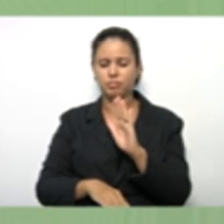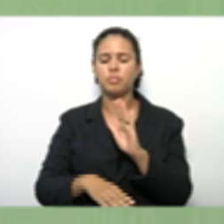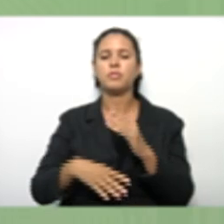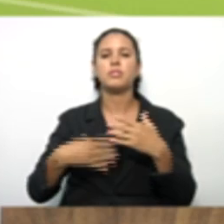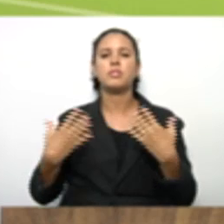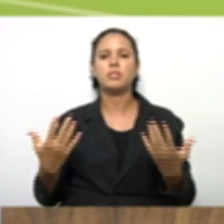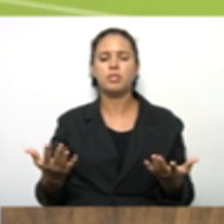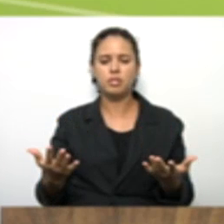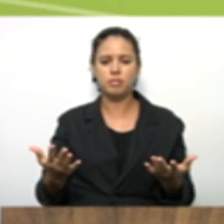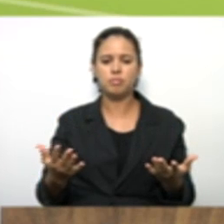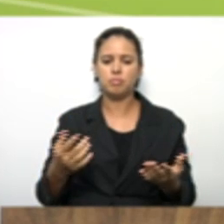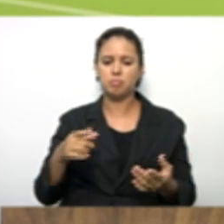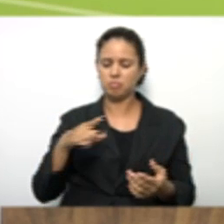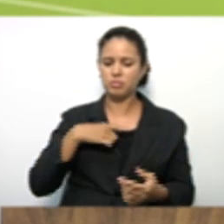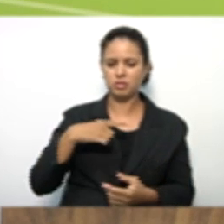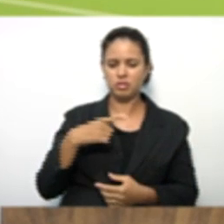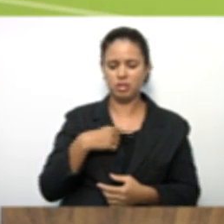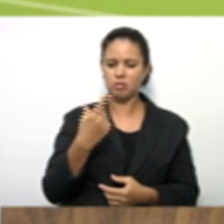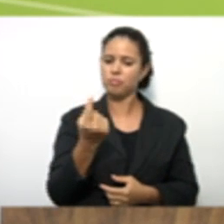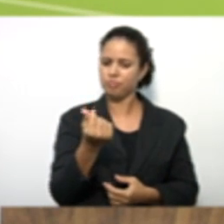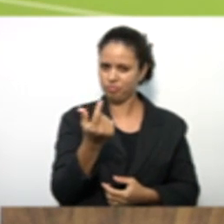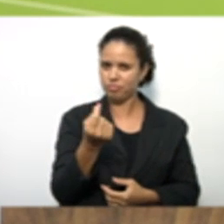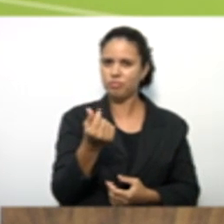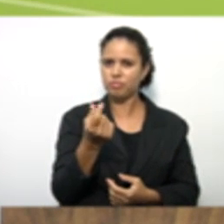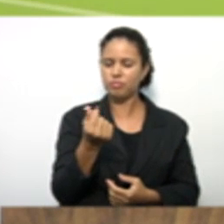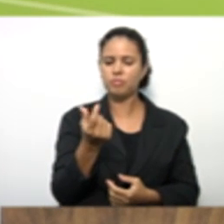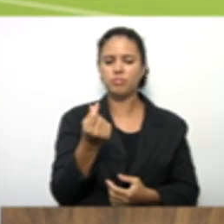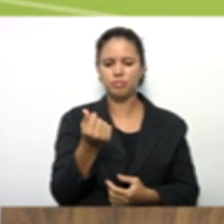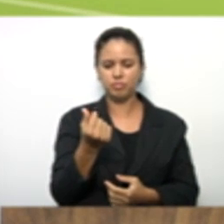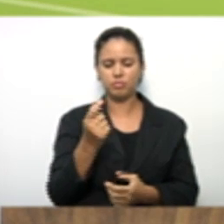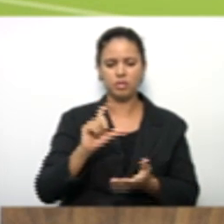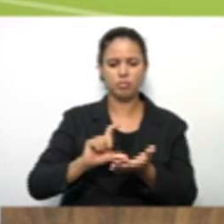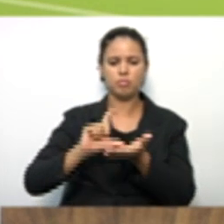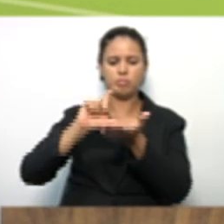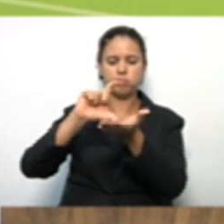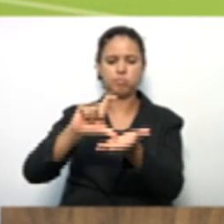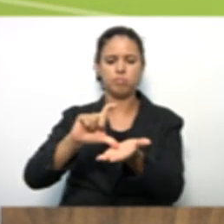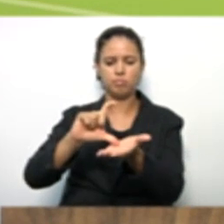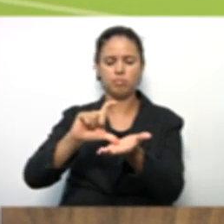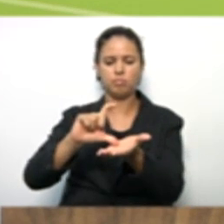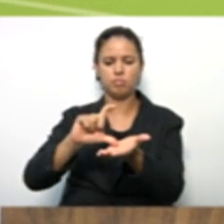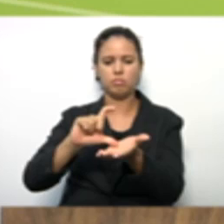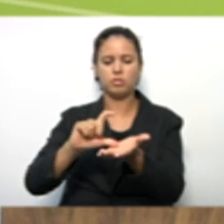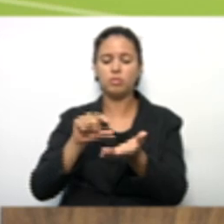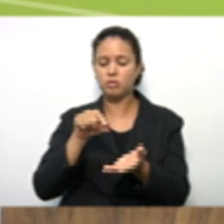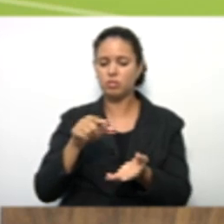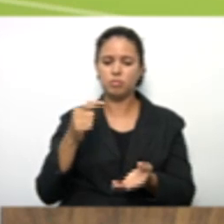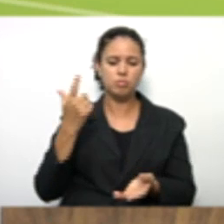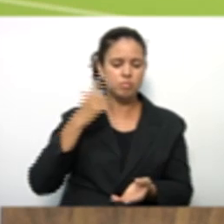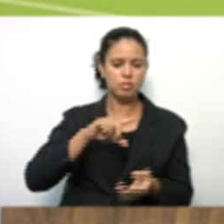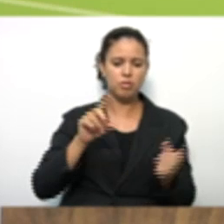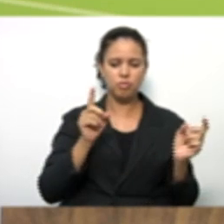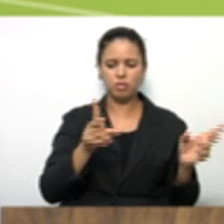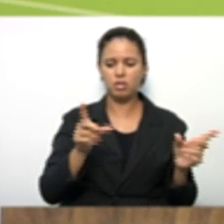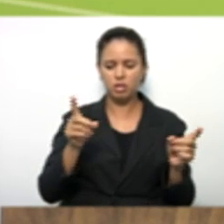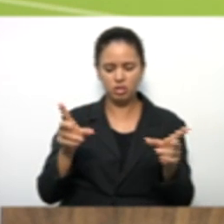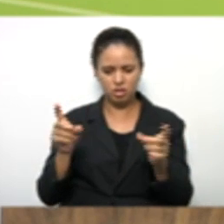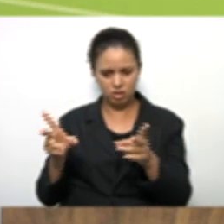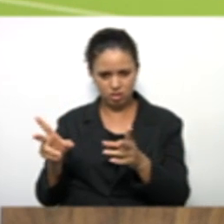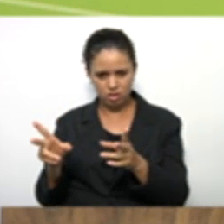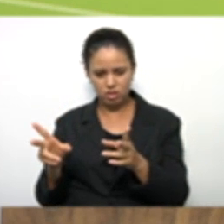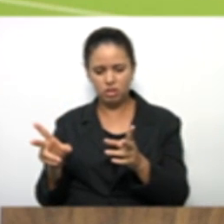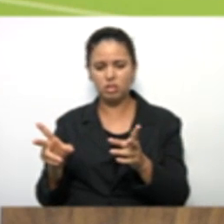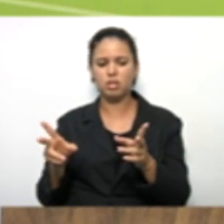teve lucro, né? Numa linguagem um pouquinho mais simples, você teve lucro, você vendeu mais do que gastou